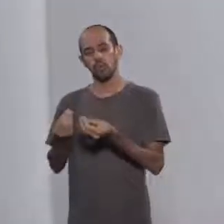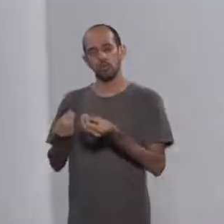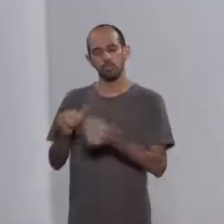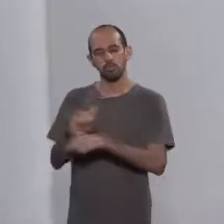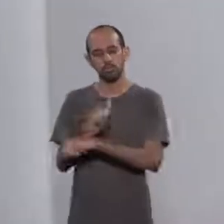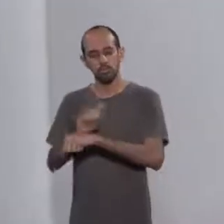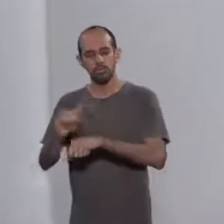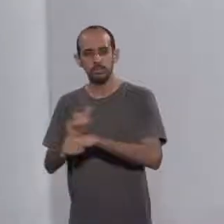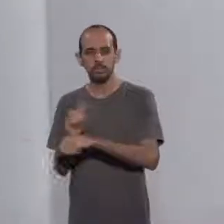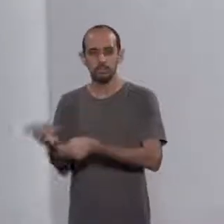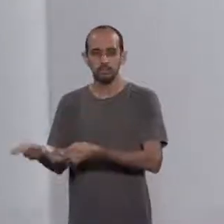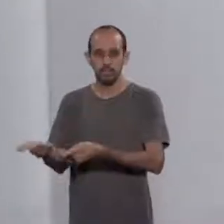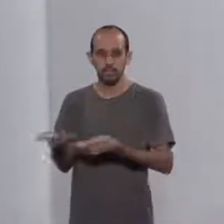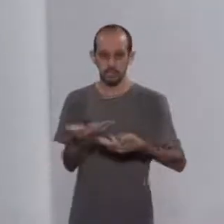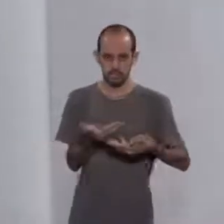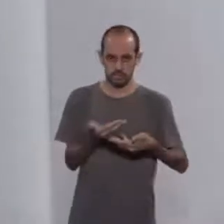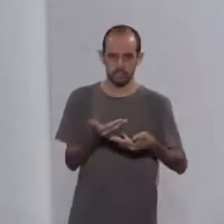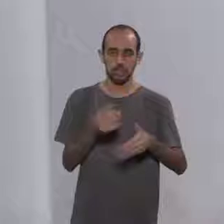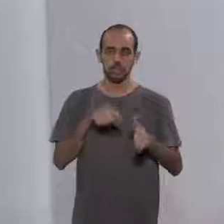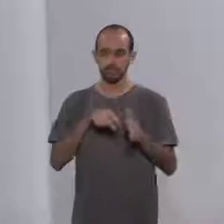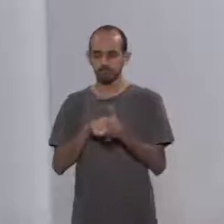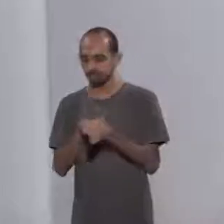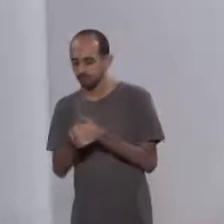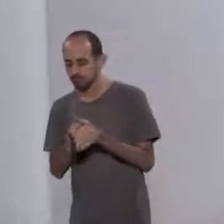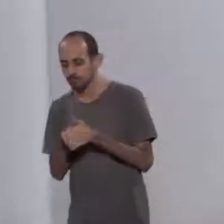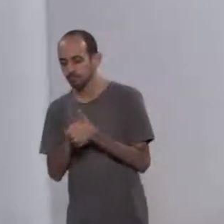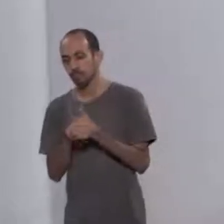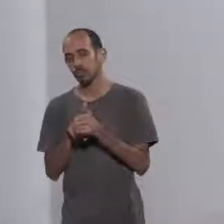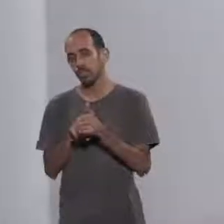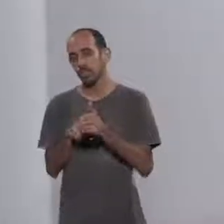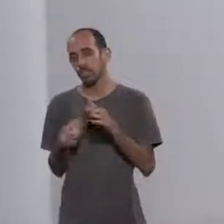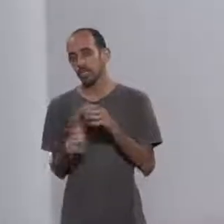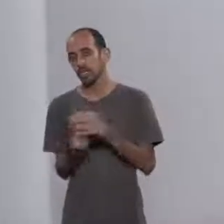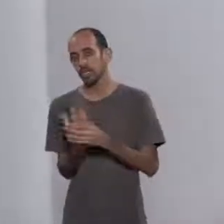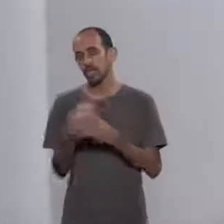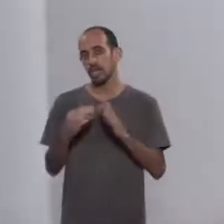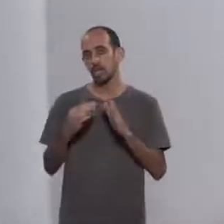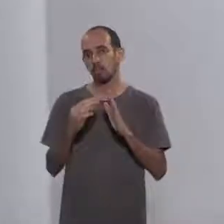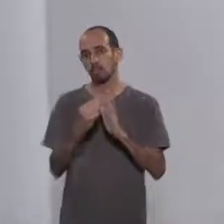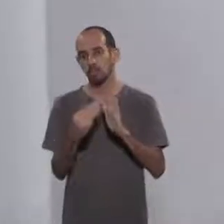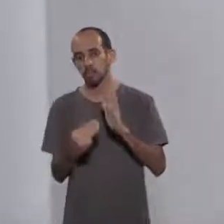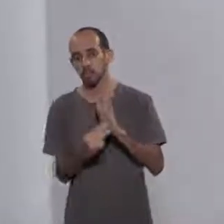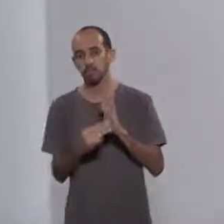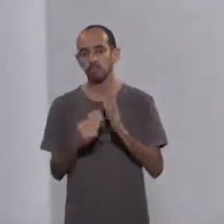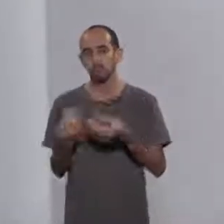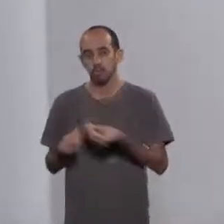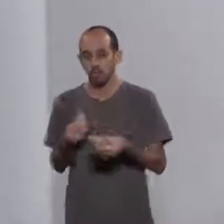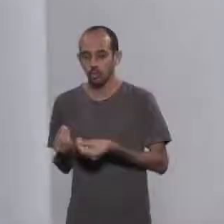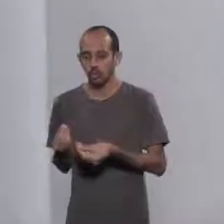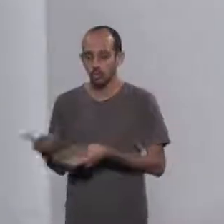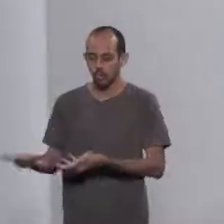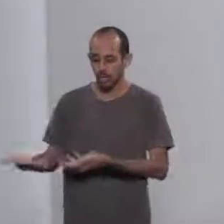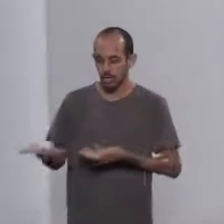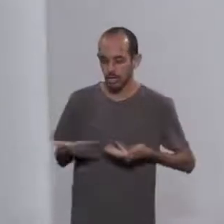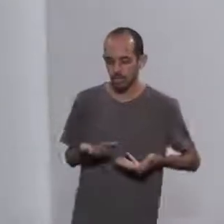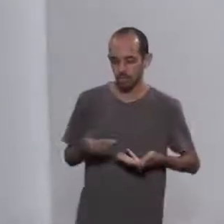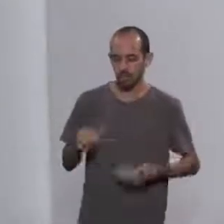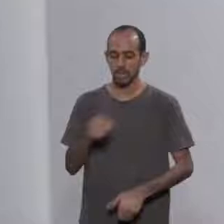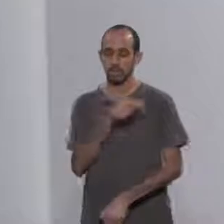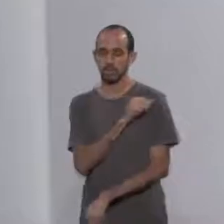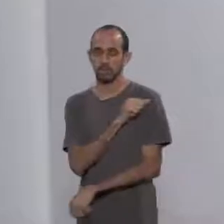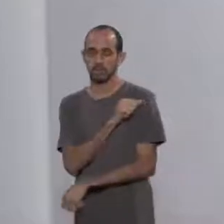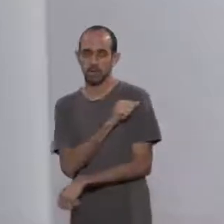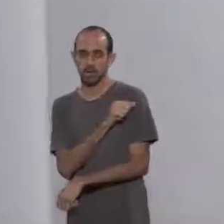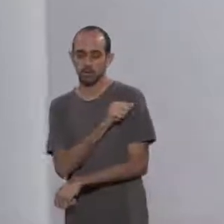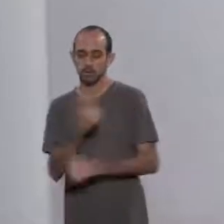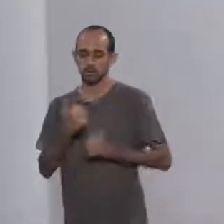de instituições públicas, né, pesquisadores, montar um protocolo de educação precoce, para a gente receber esses alunos, né, para a